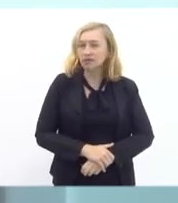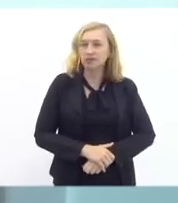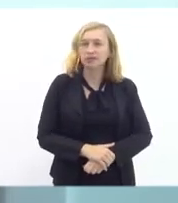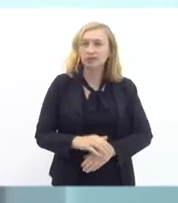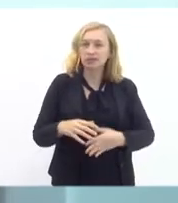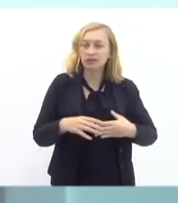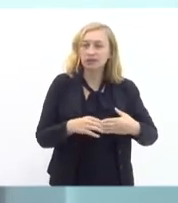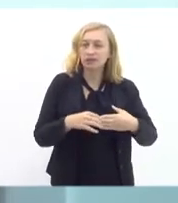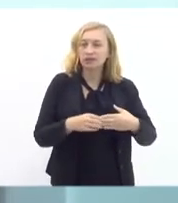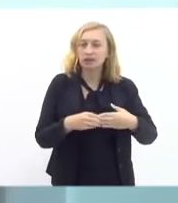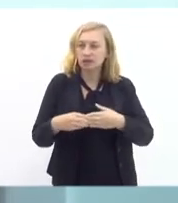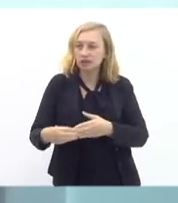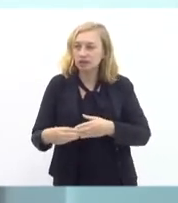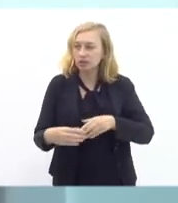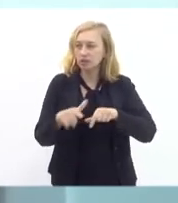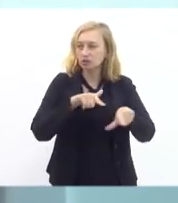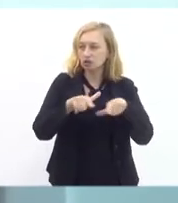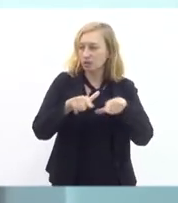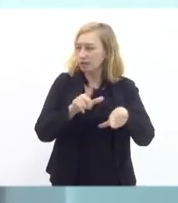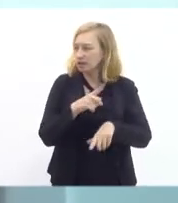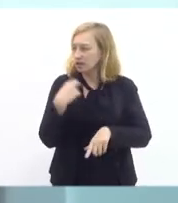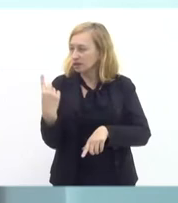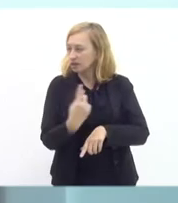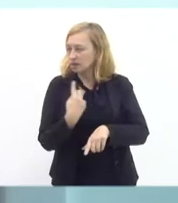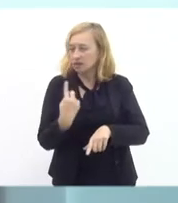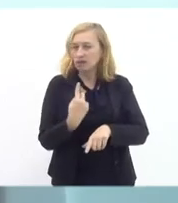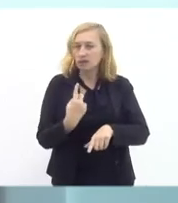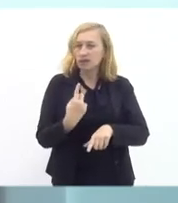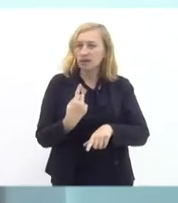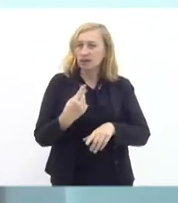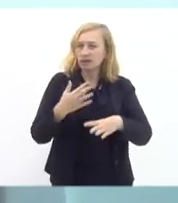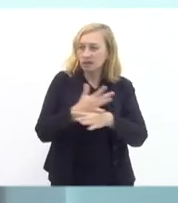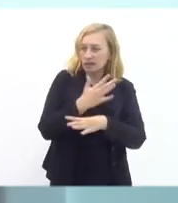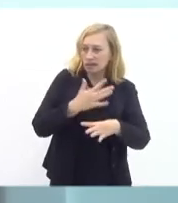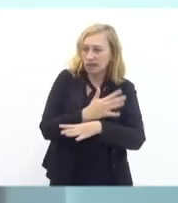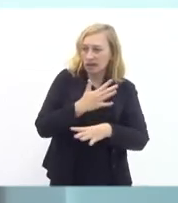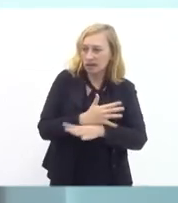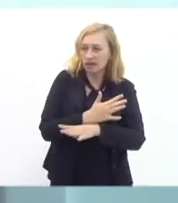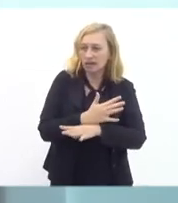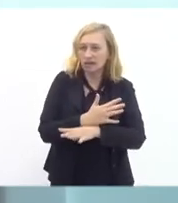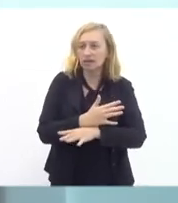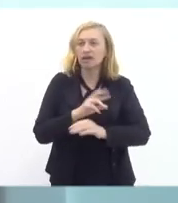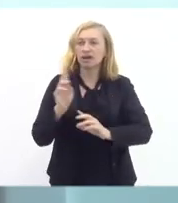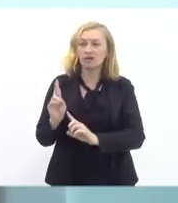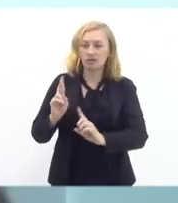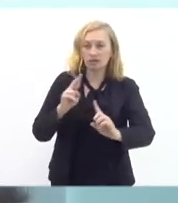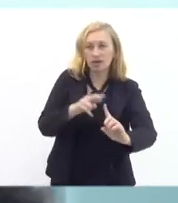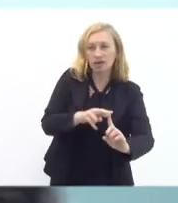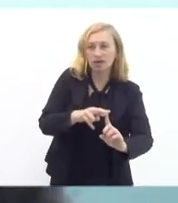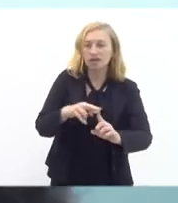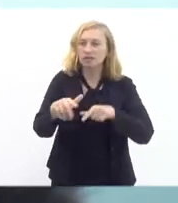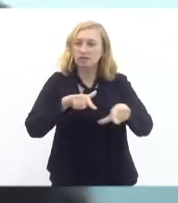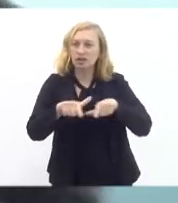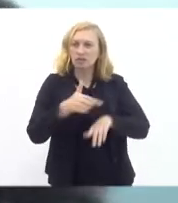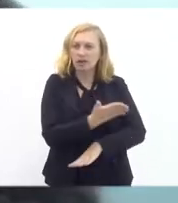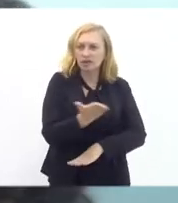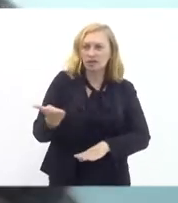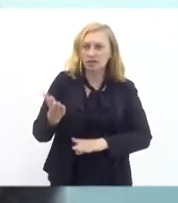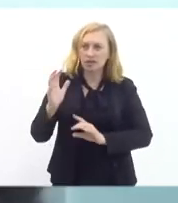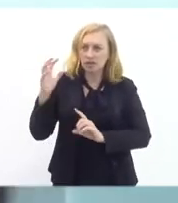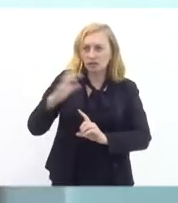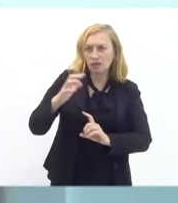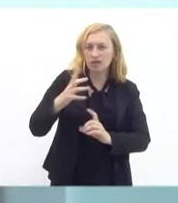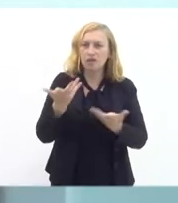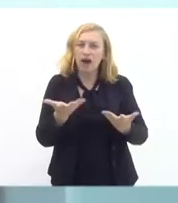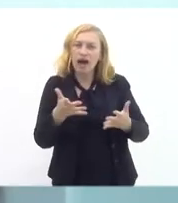direcionando os trabalhos aqui na nossa cidade, tenho como referência o trabalho de vocês, que agregam também e envolvem, né, influenciam as